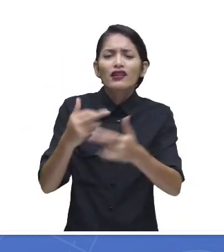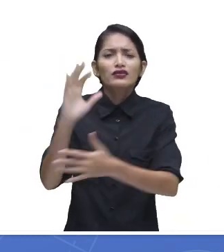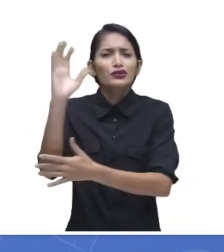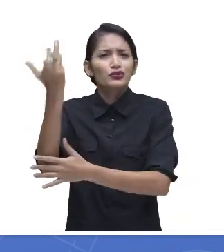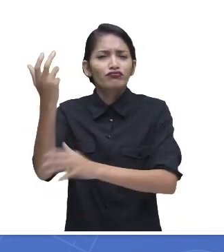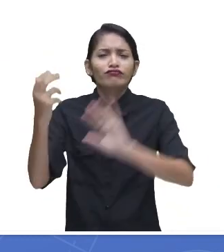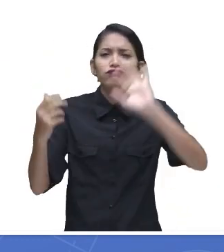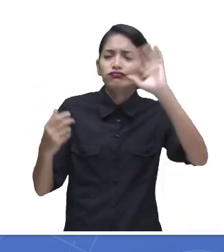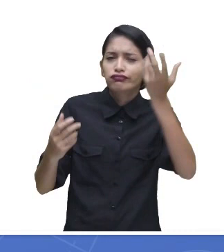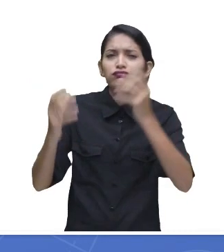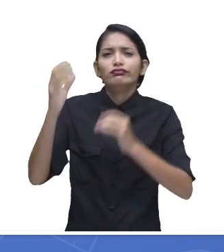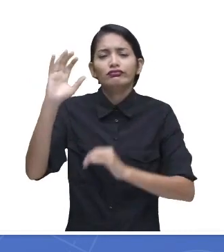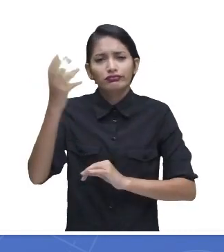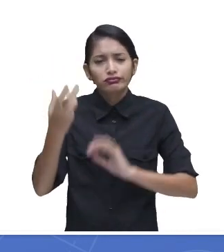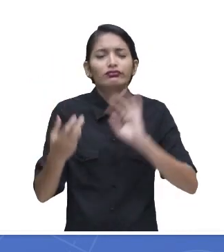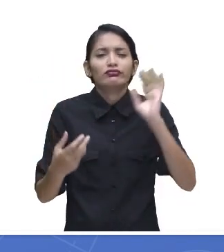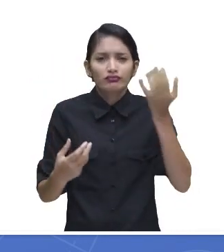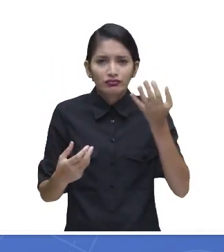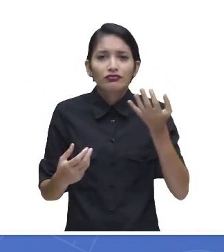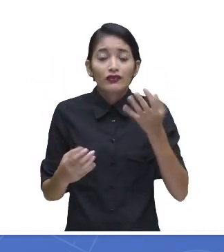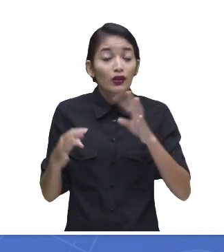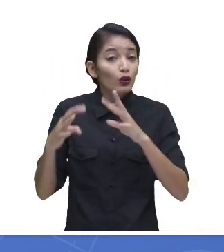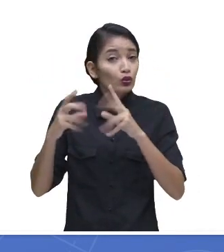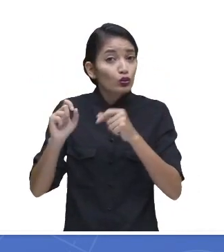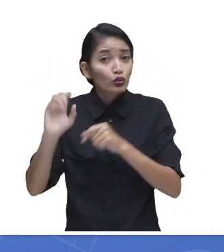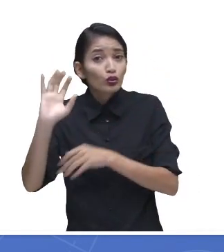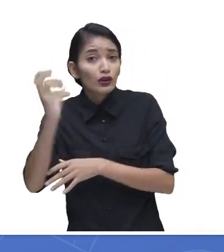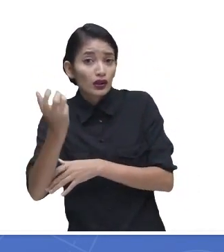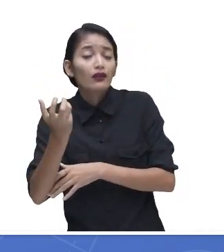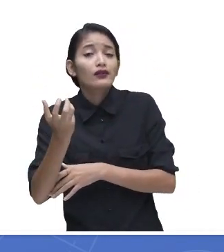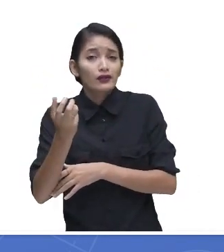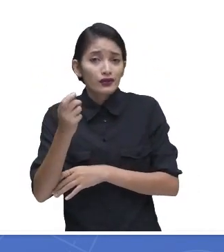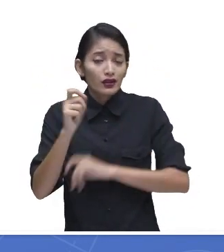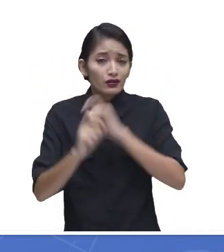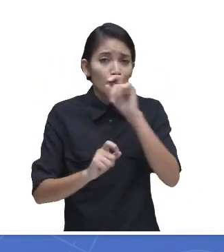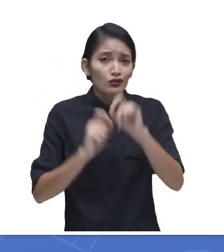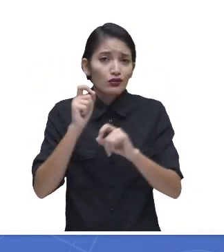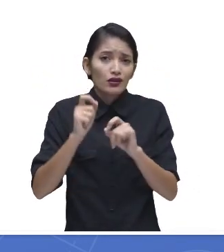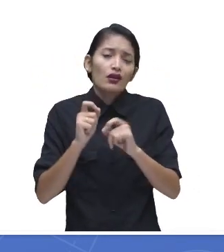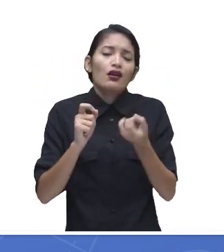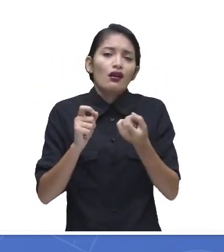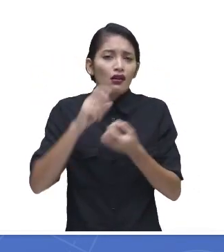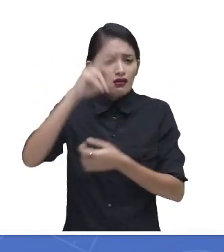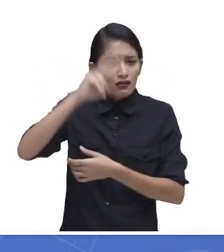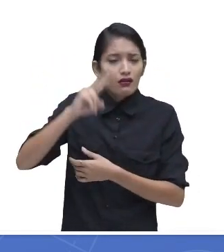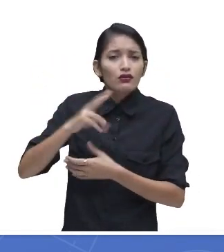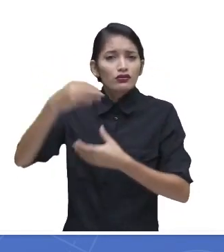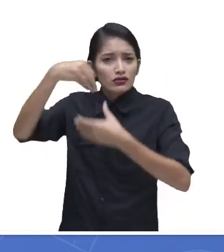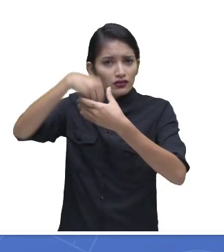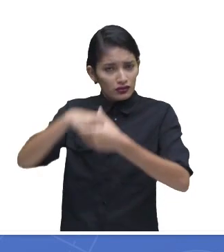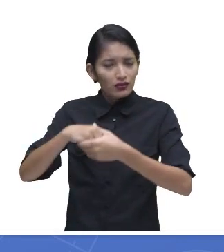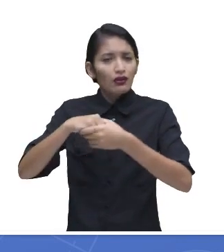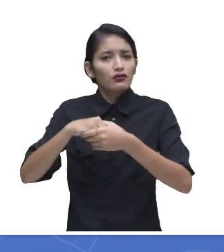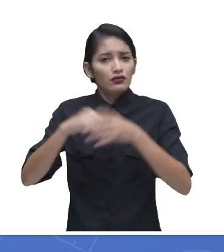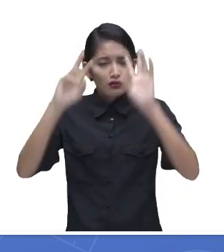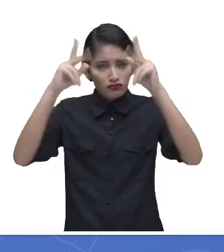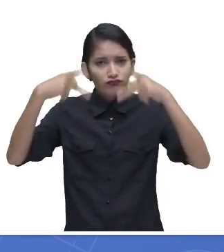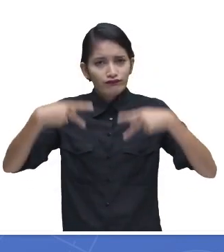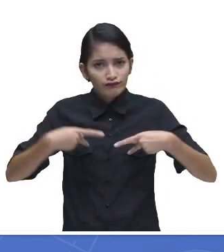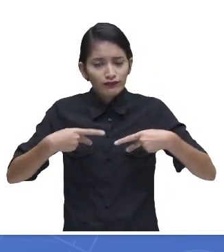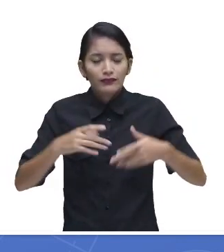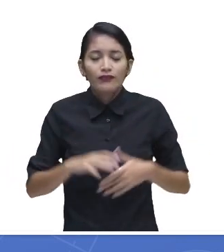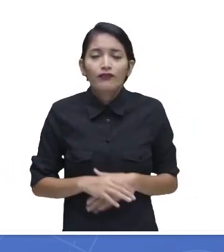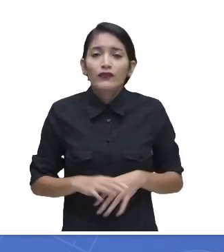acontecimentos. Tudo aquilo que ocorre na história da humanidade, não é isso? Então tudo isso aí